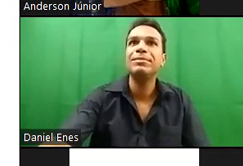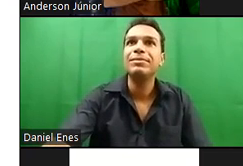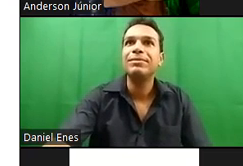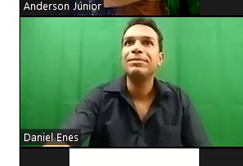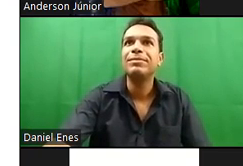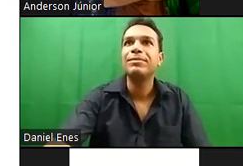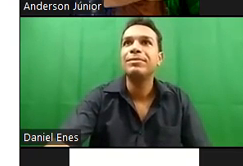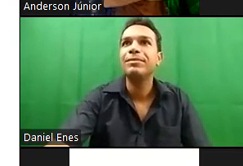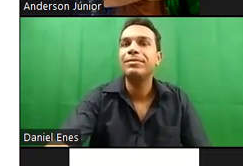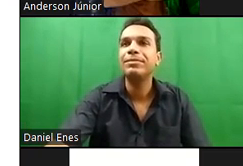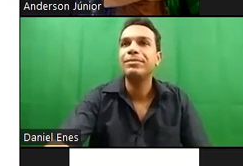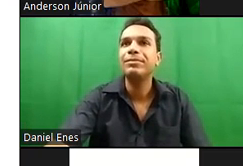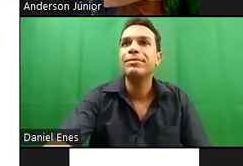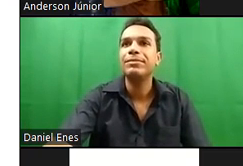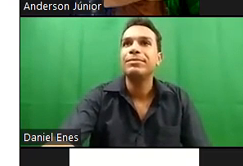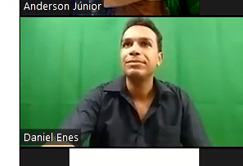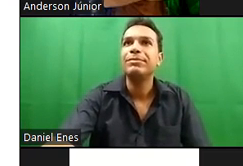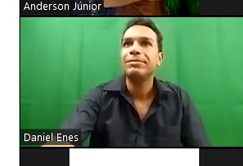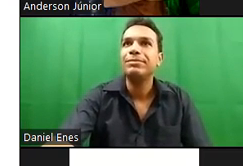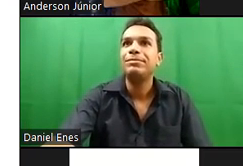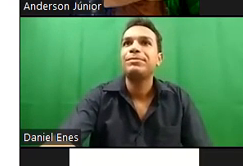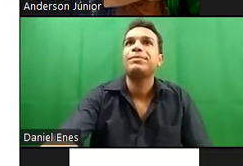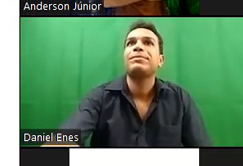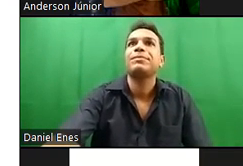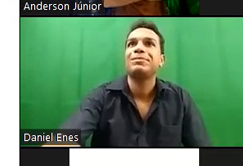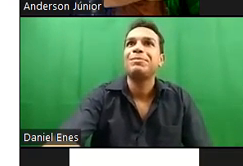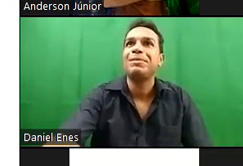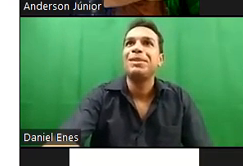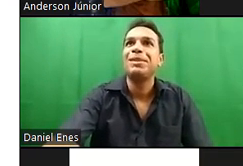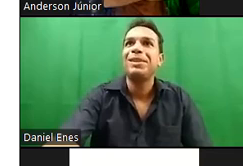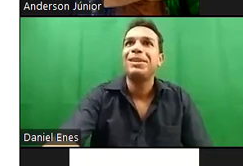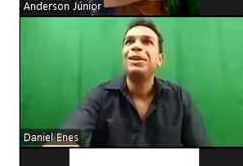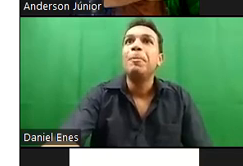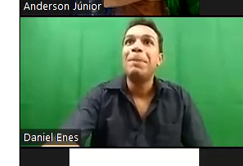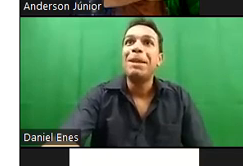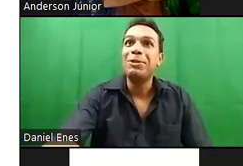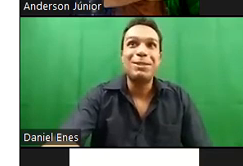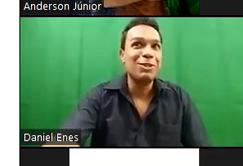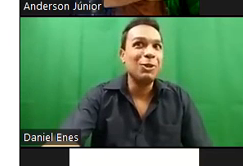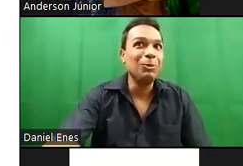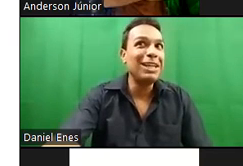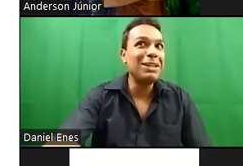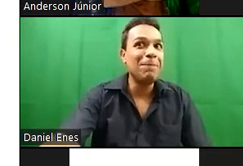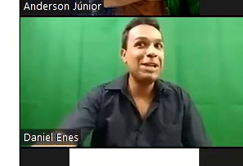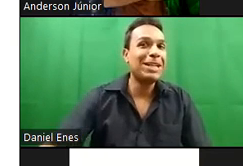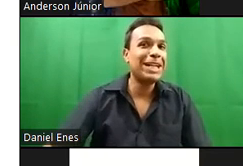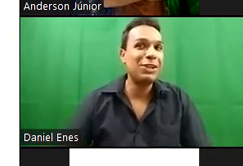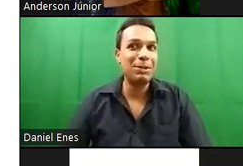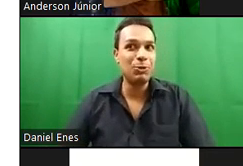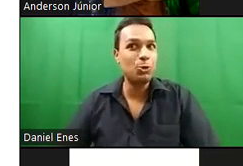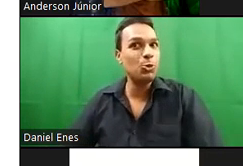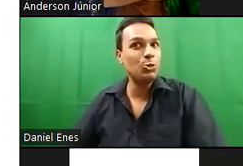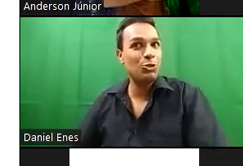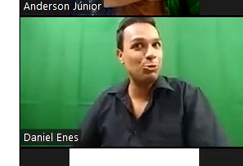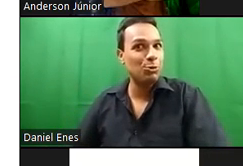tinha essa estrutura. É muito interessante. Para vocês não terem que mais ficar